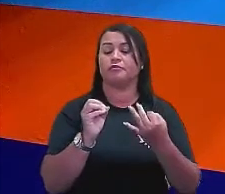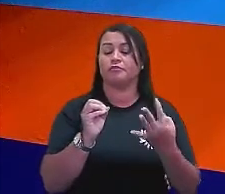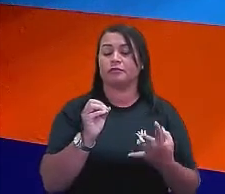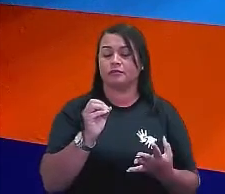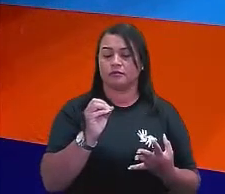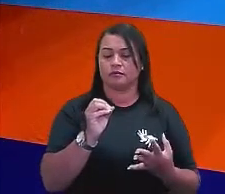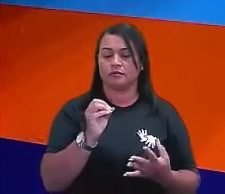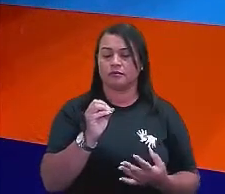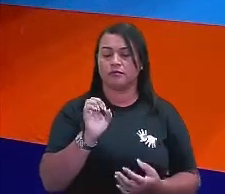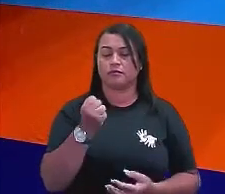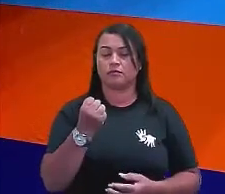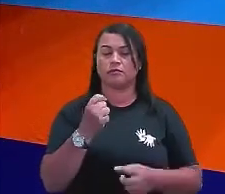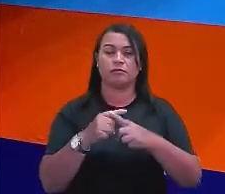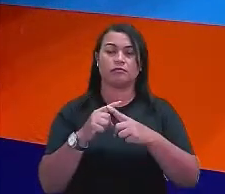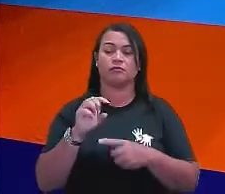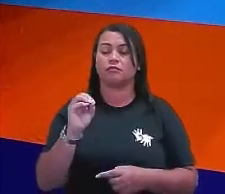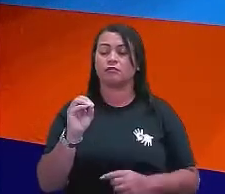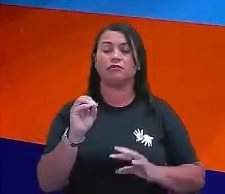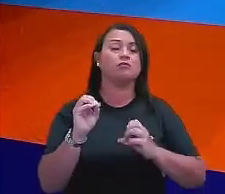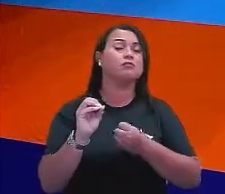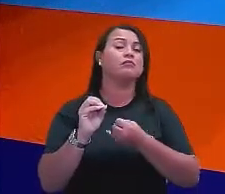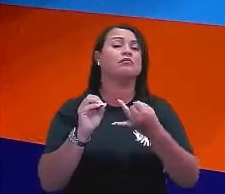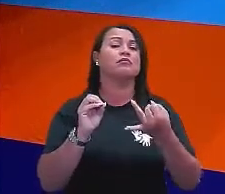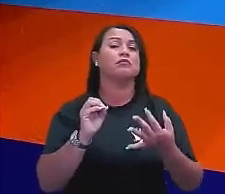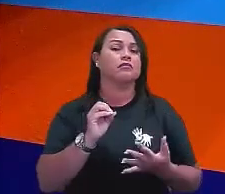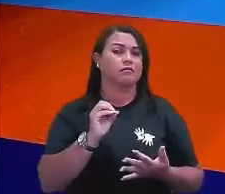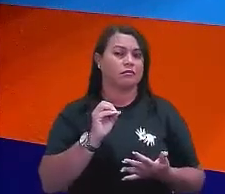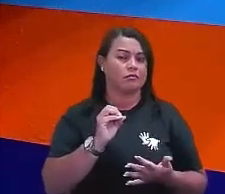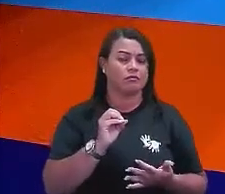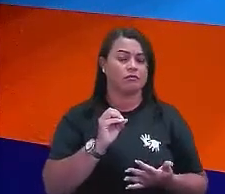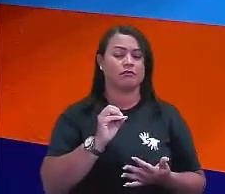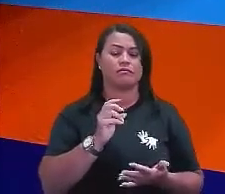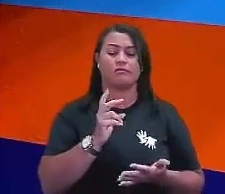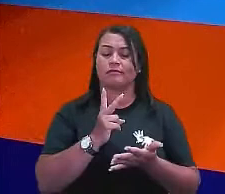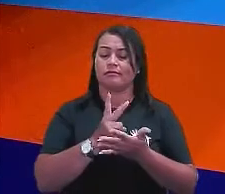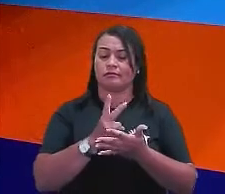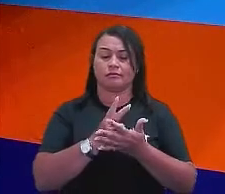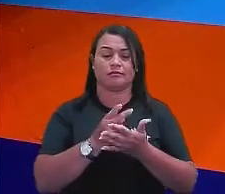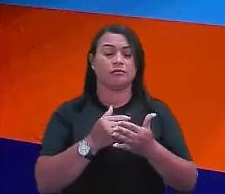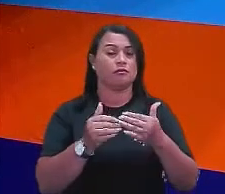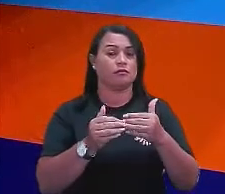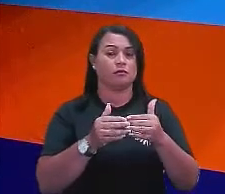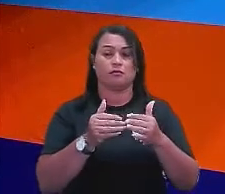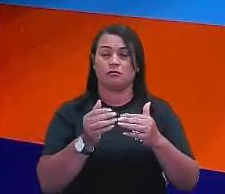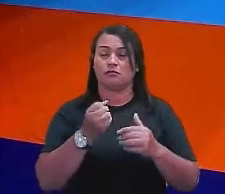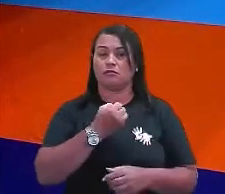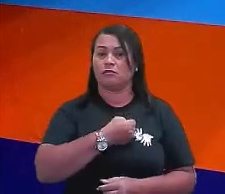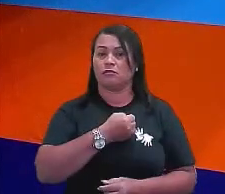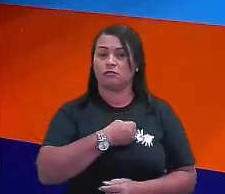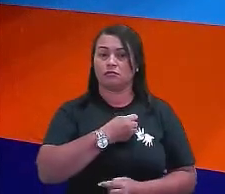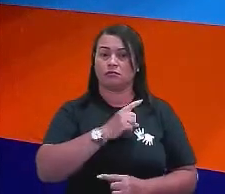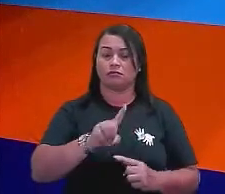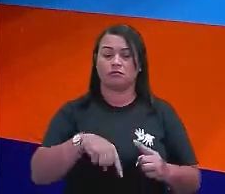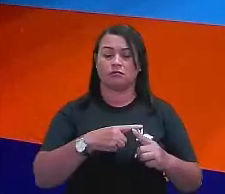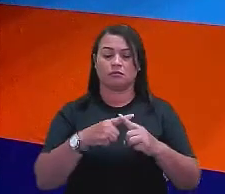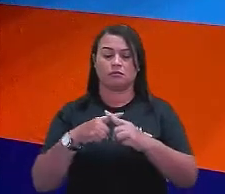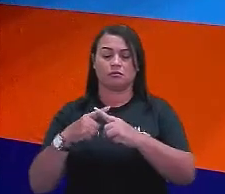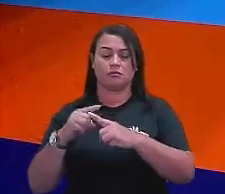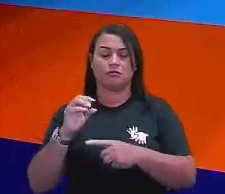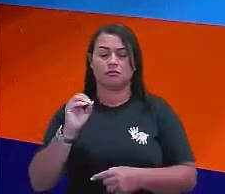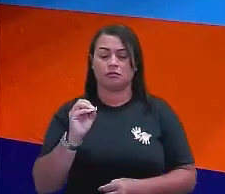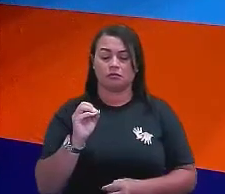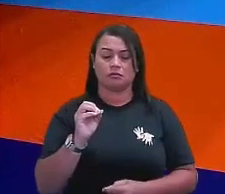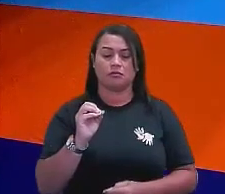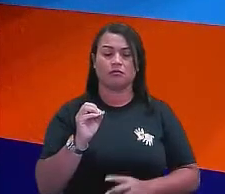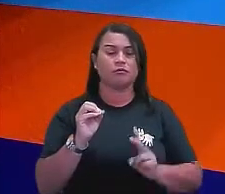dar? E 8 vezes 0, quanto é que vai dar? Então, todo número multiplicado por zero